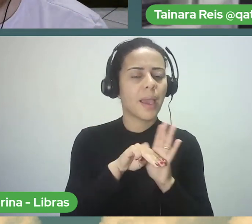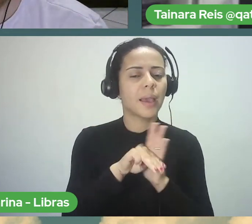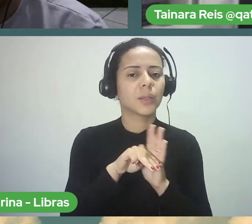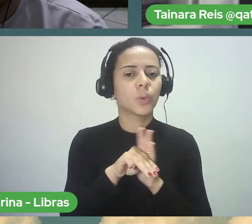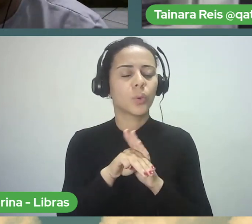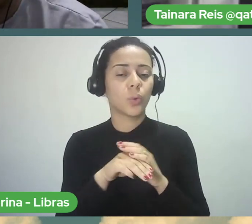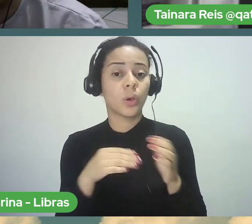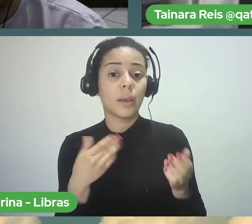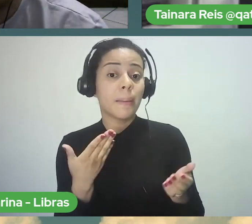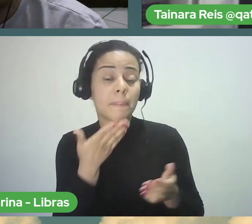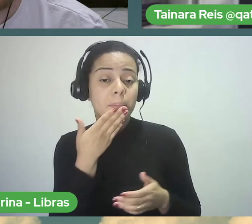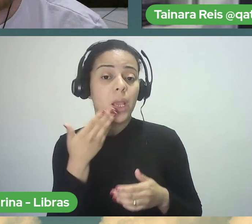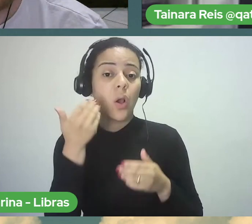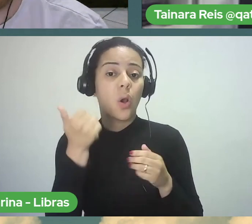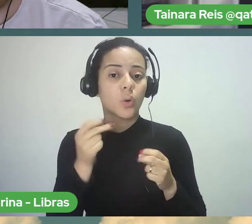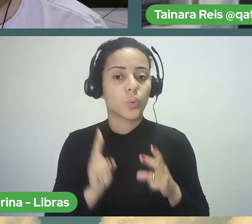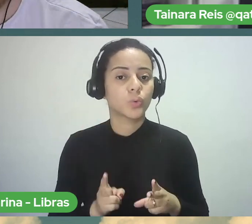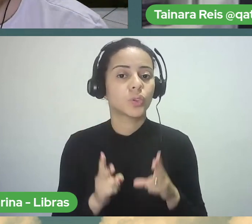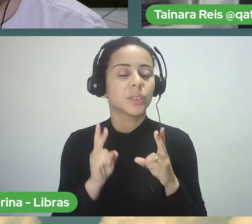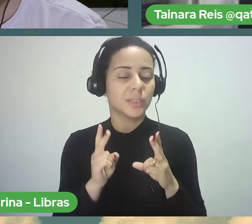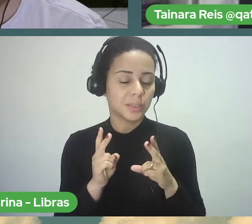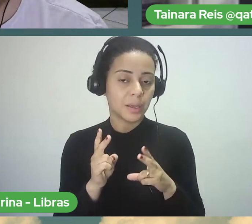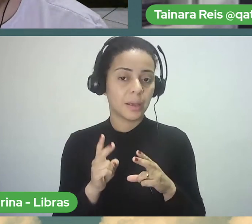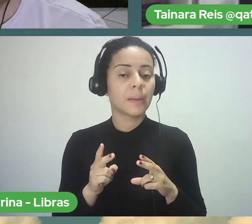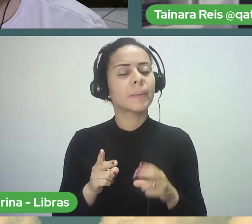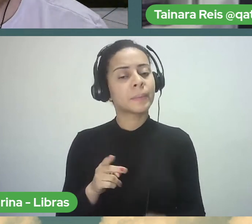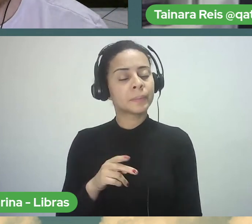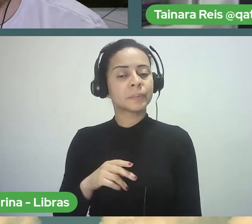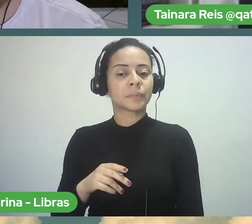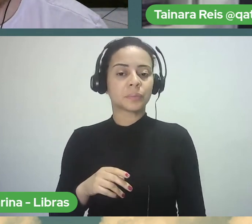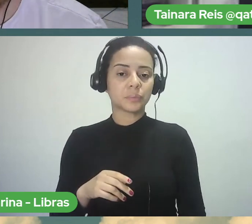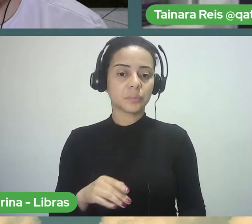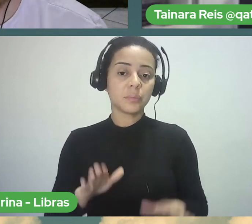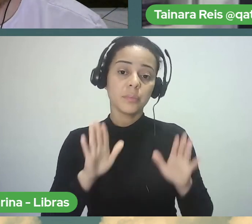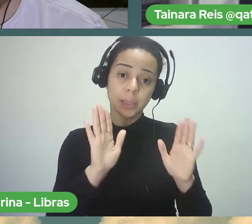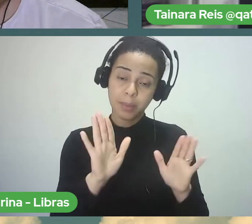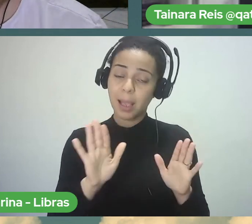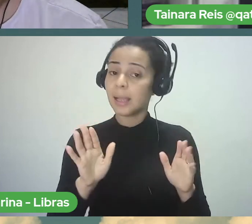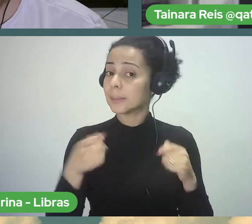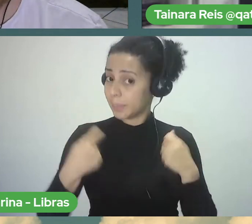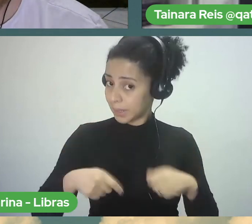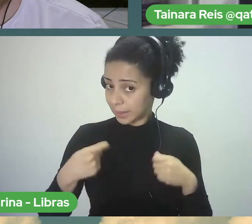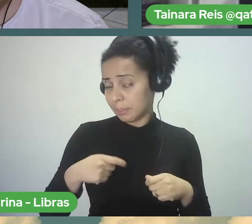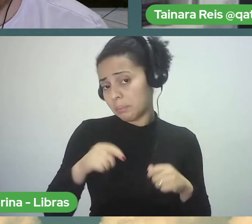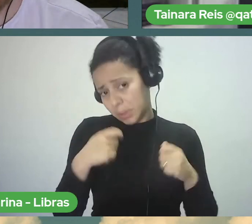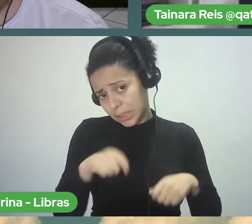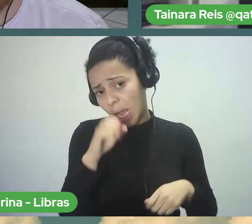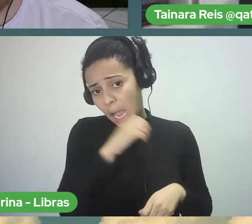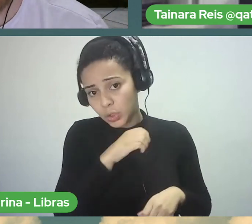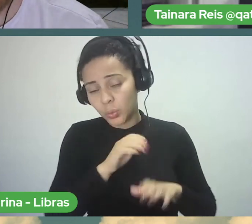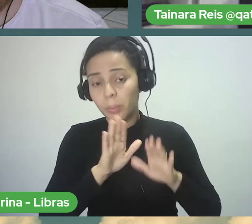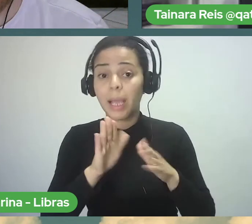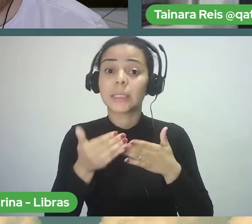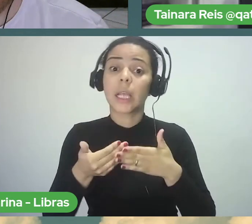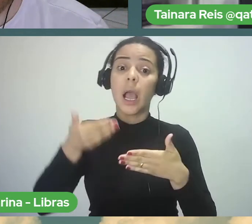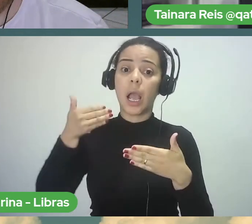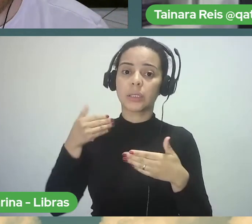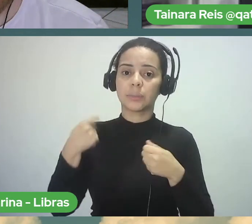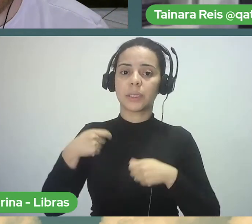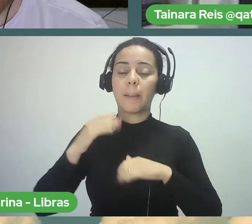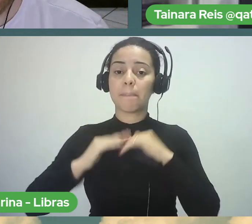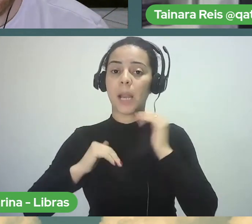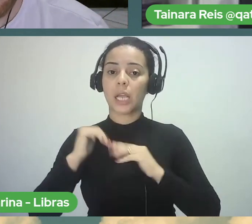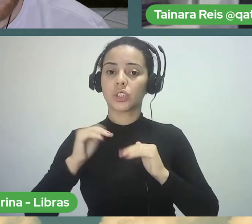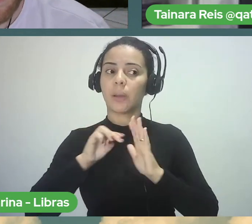em metodologias ágeis, mas para a gente se tornar ágil, primeiro a gente tem que ter essas práticas, né? E mesmo que não seja o